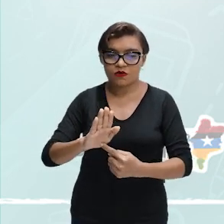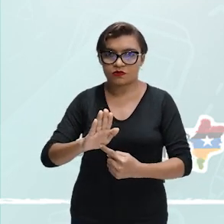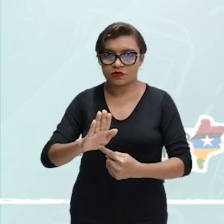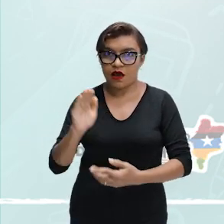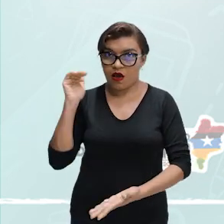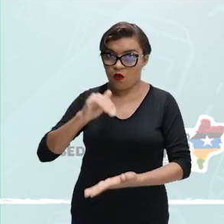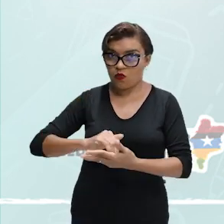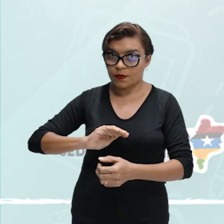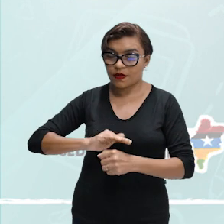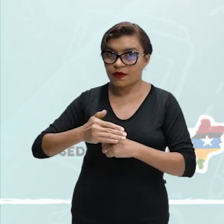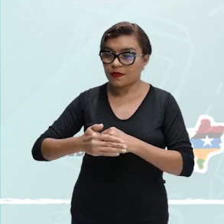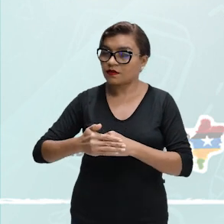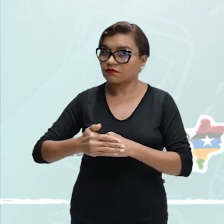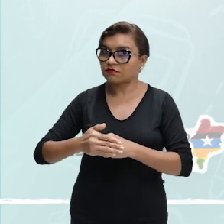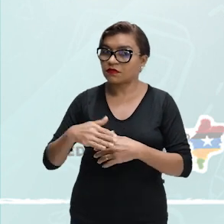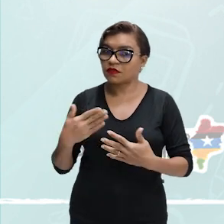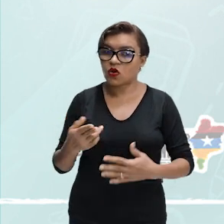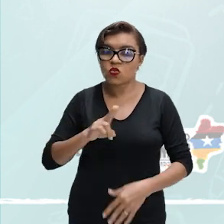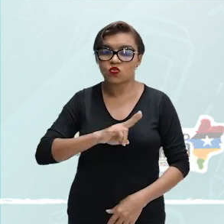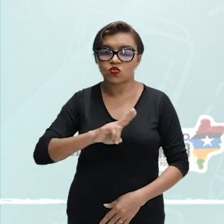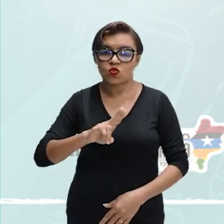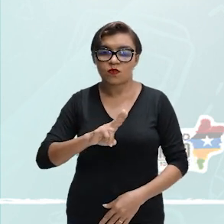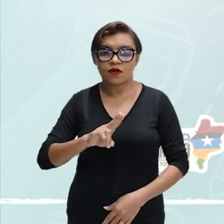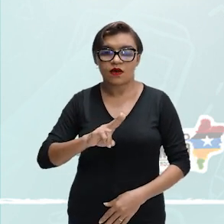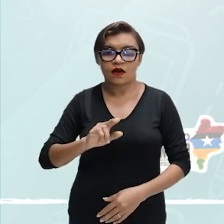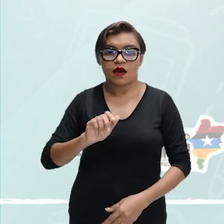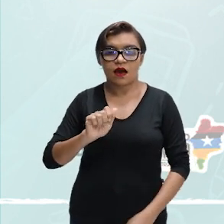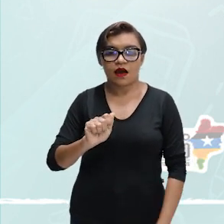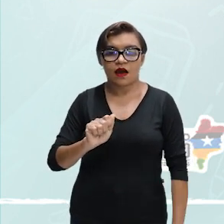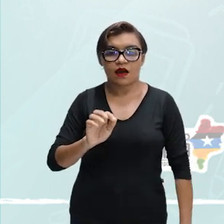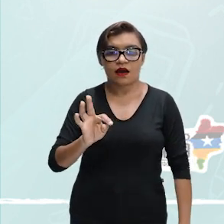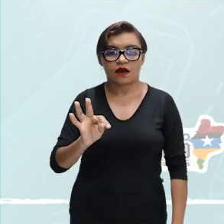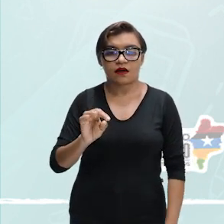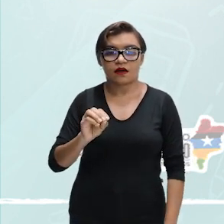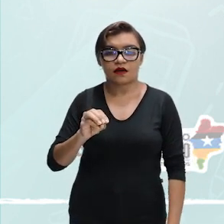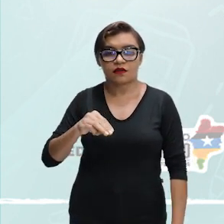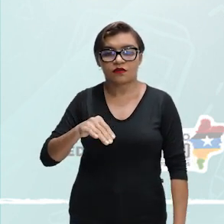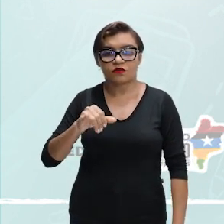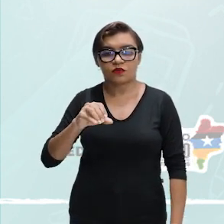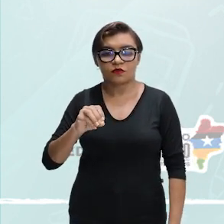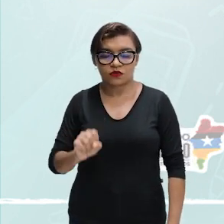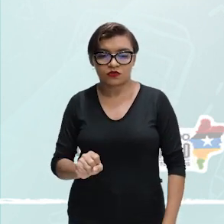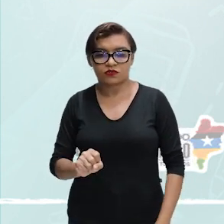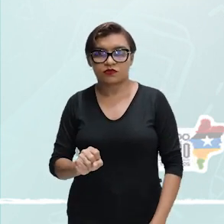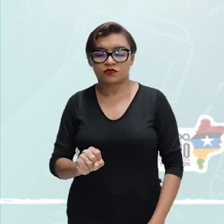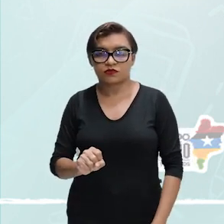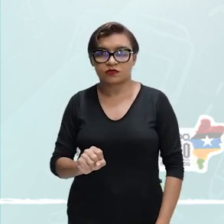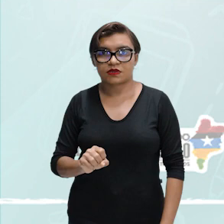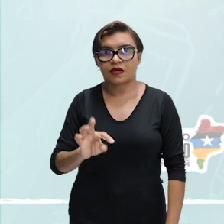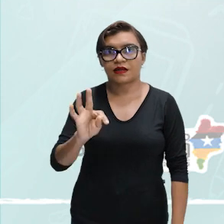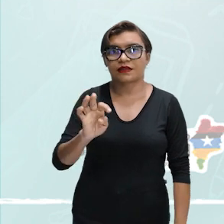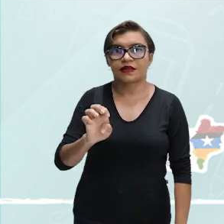camada, certo? Por isso eles são chamados de átomos tetravalentes. Só lembrar, tetra é